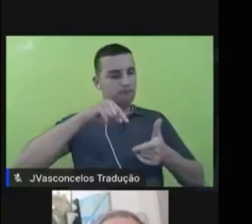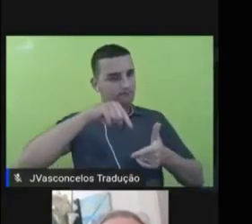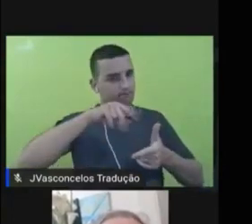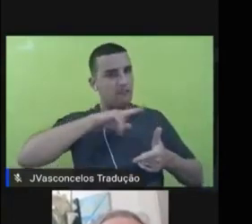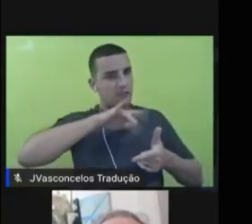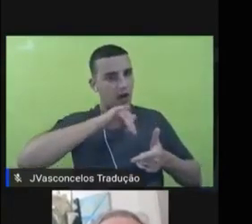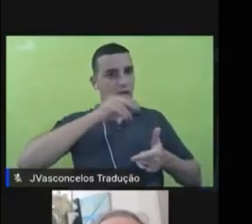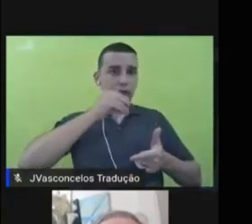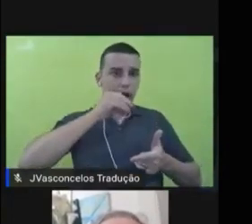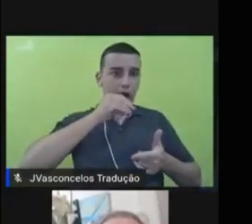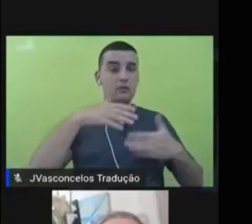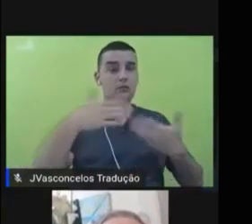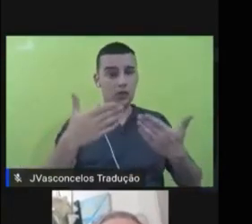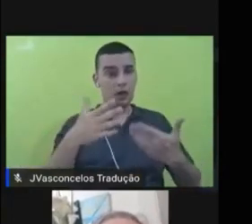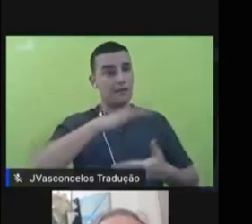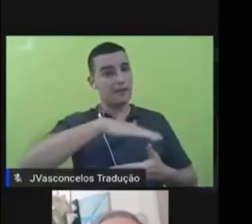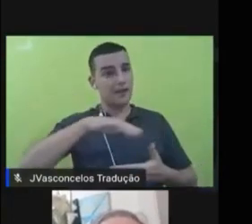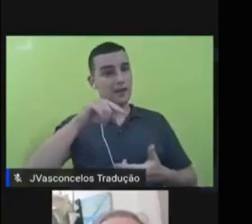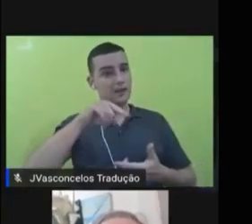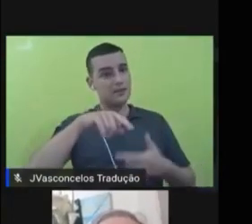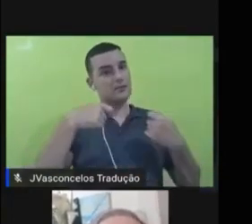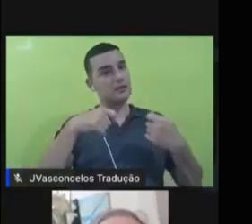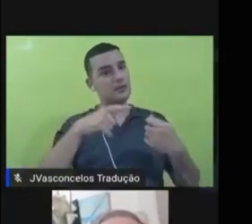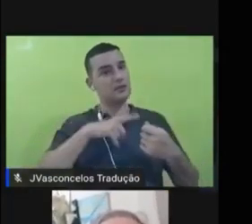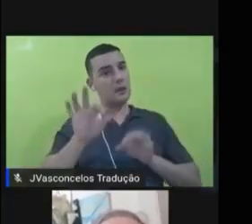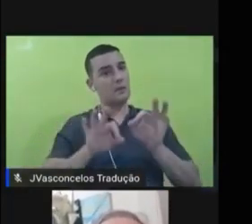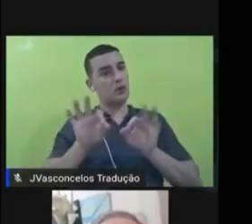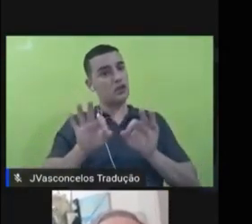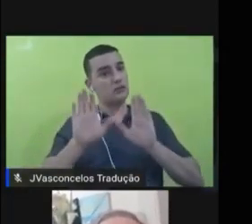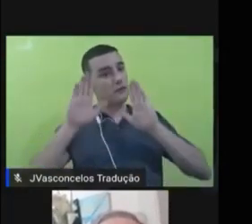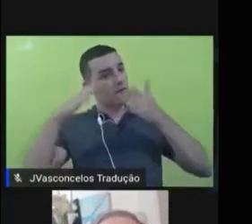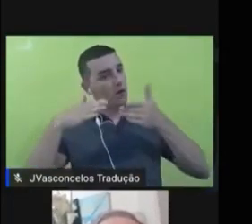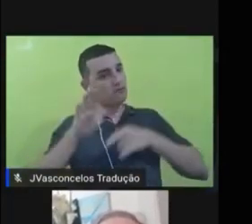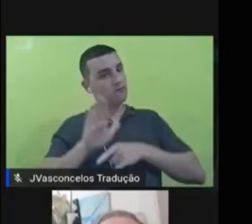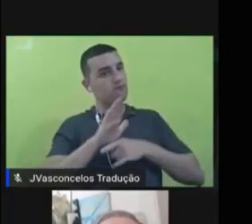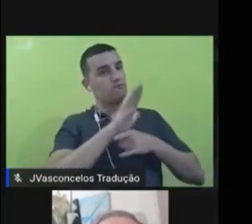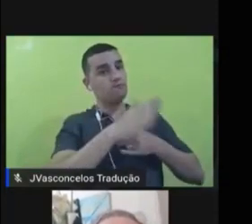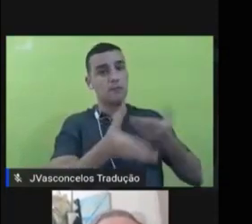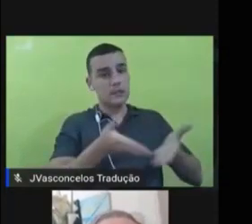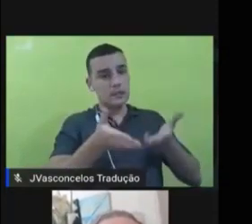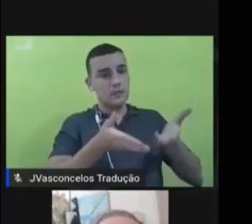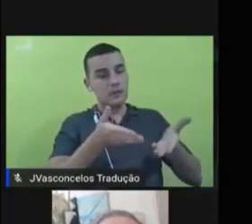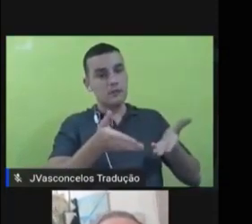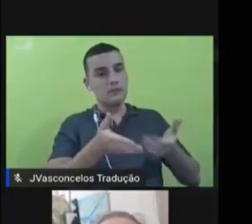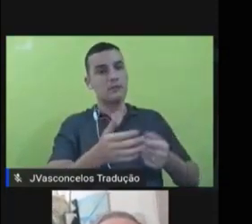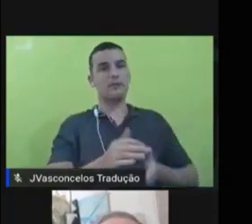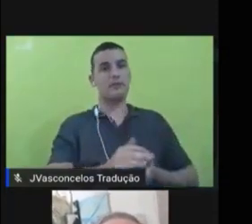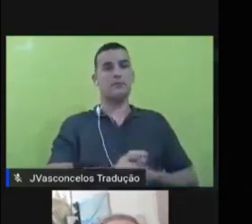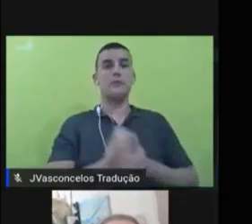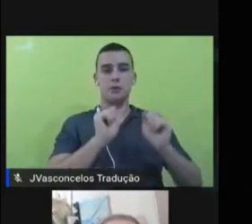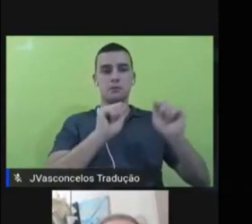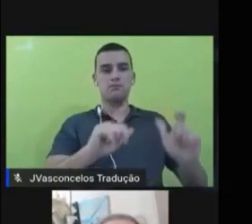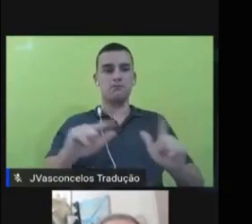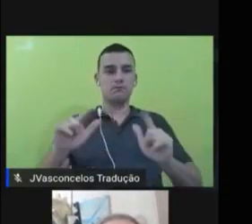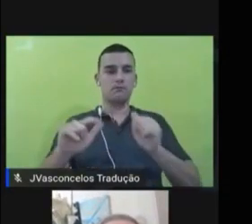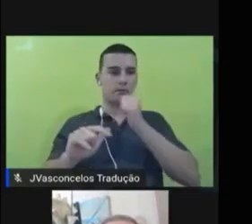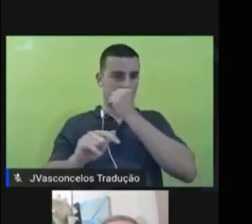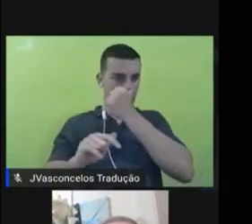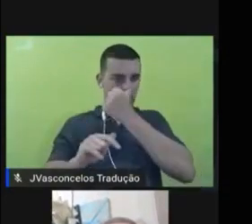podem e devem ser olhadas por esses projetos específicos de atendimento. Pode passar.